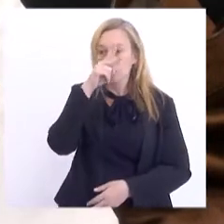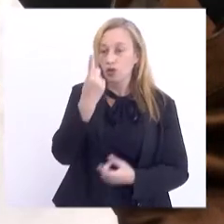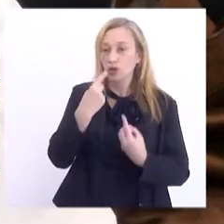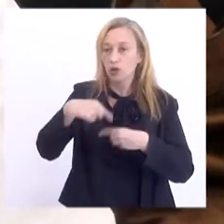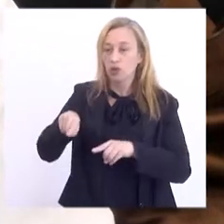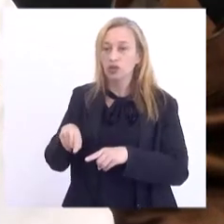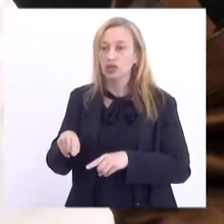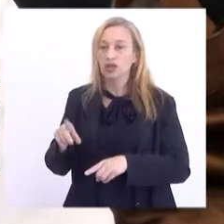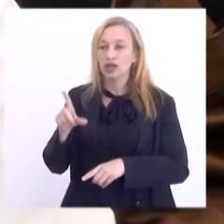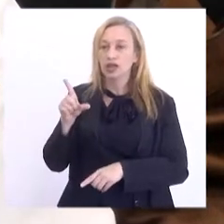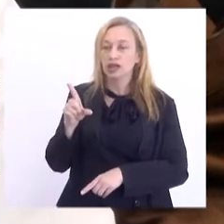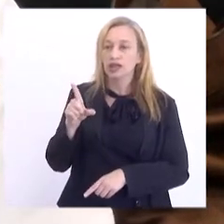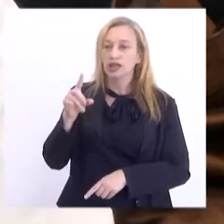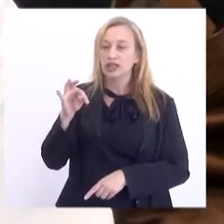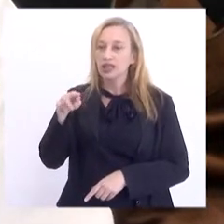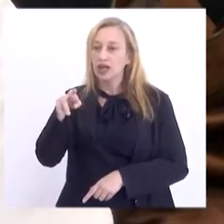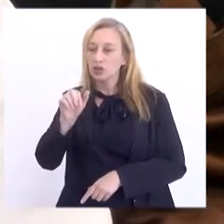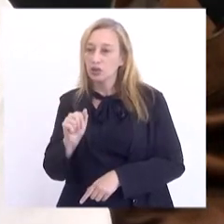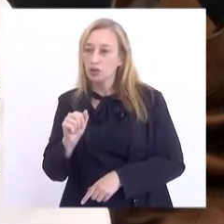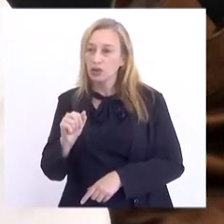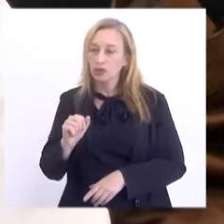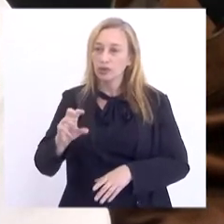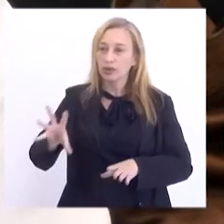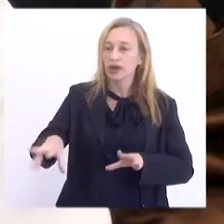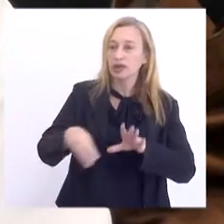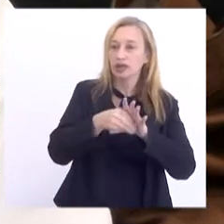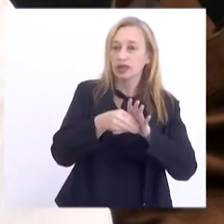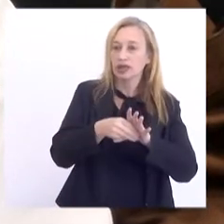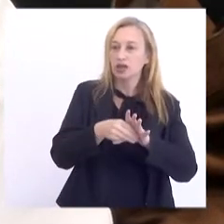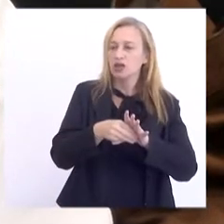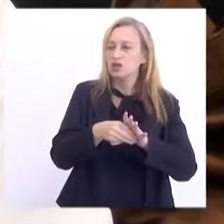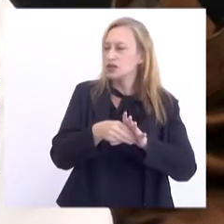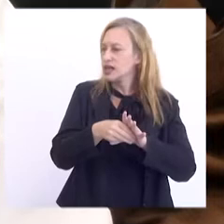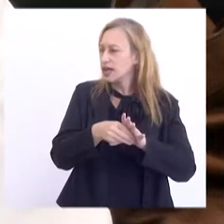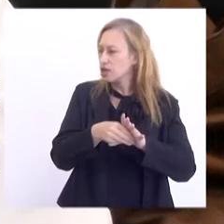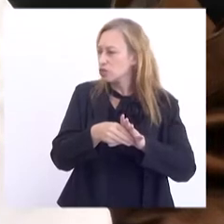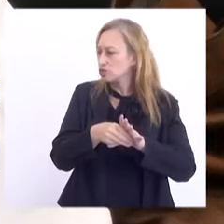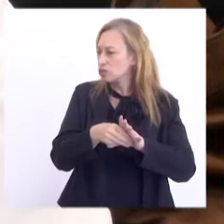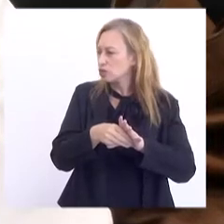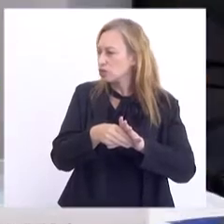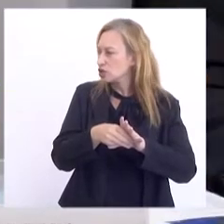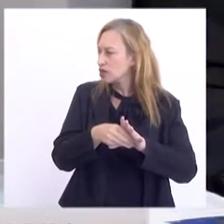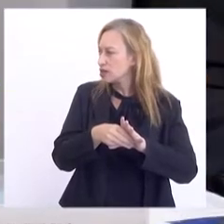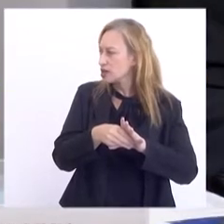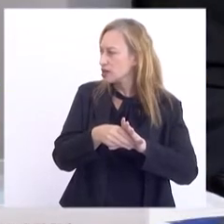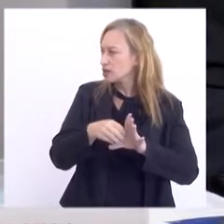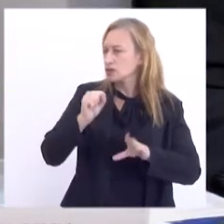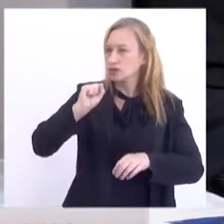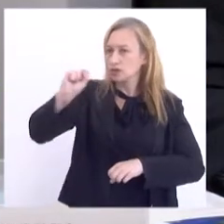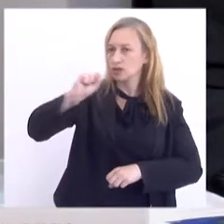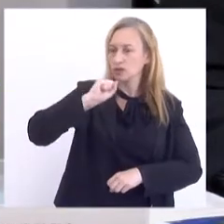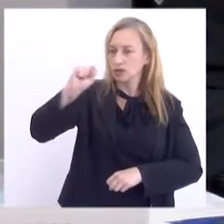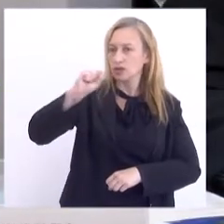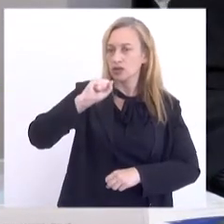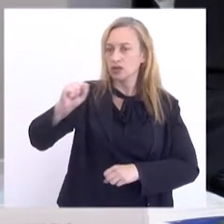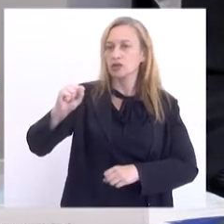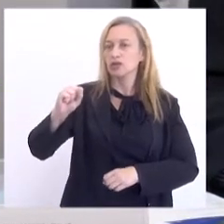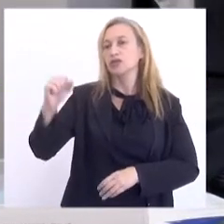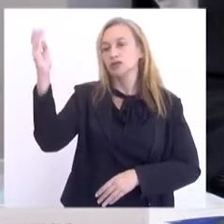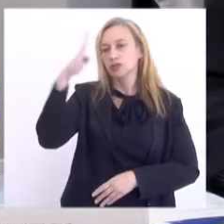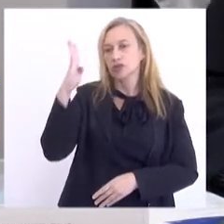contra a ditadura para implantar o socialismo no Brasil você ensina aí o nosso querido violinista